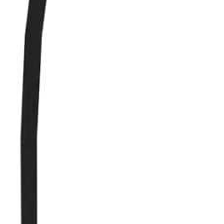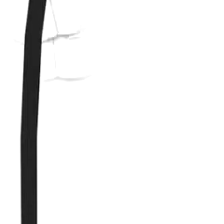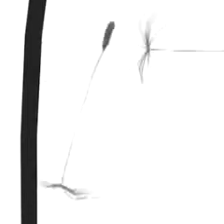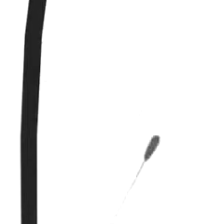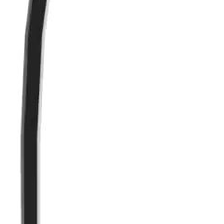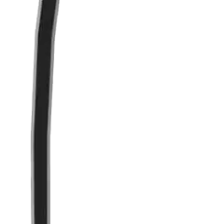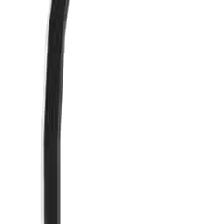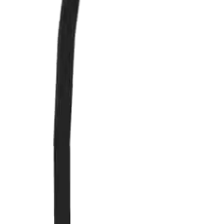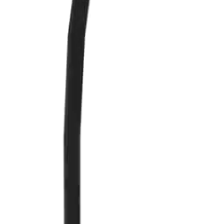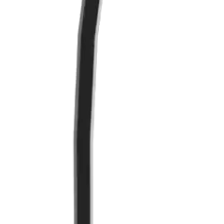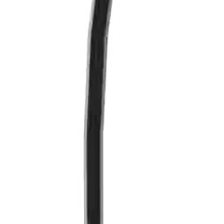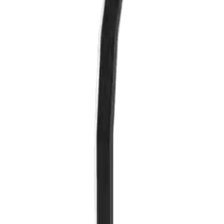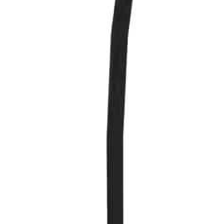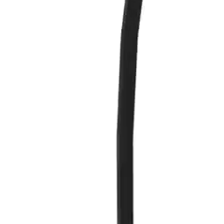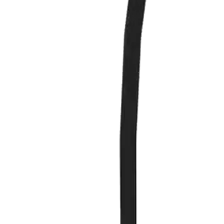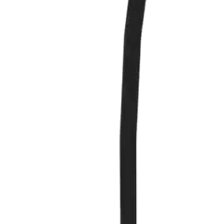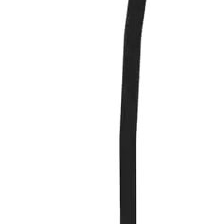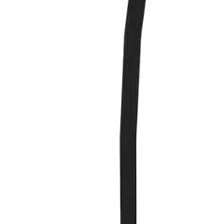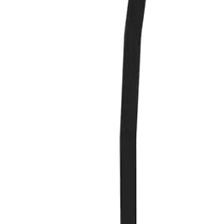Felicidade sim.